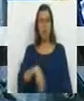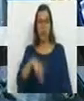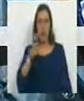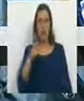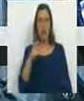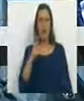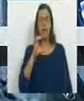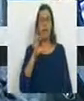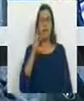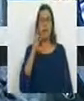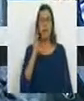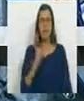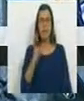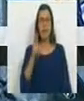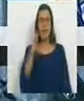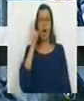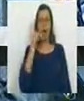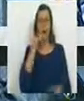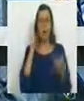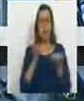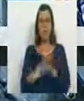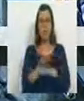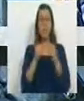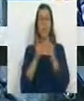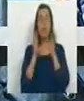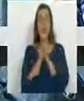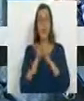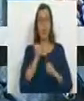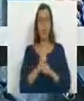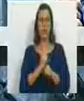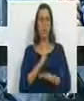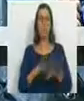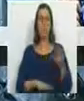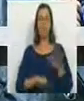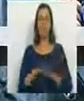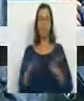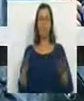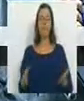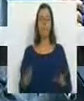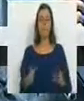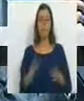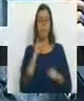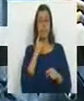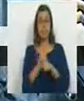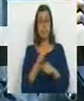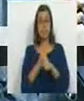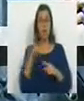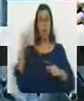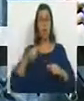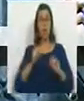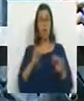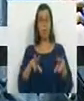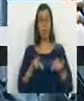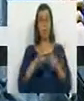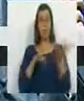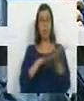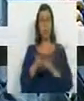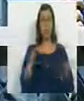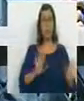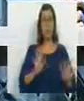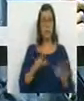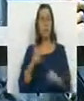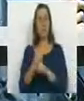GNR, ao CEF, à Autoridade Marítima, todo o trabalho que fazem, não só na manutenção da ordem pública, como